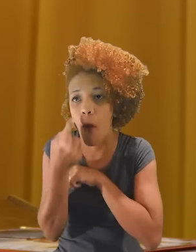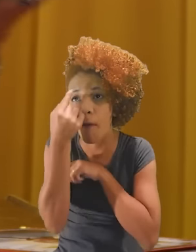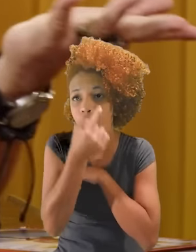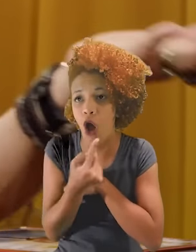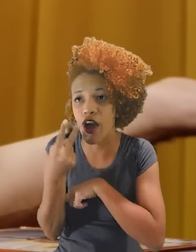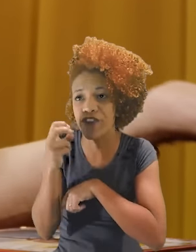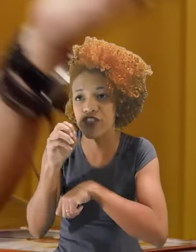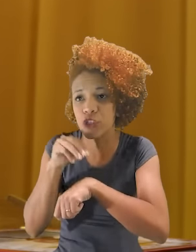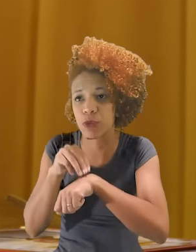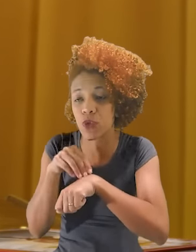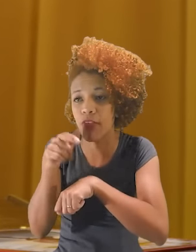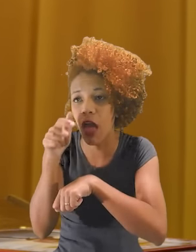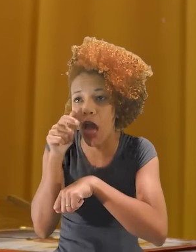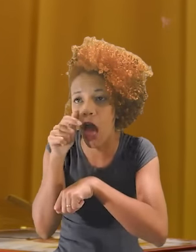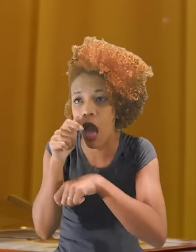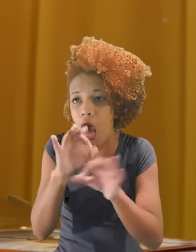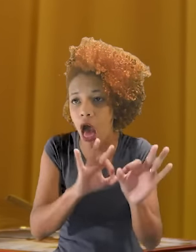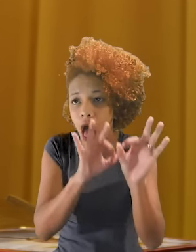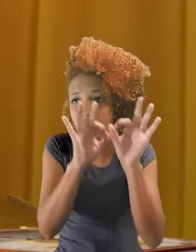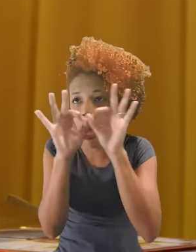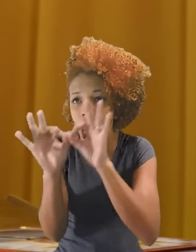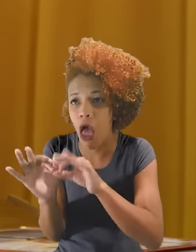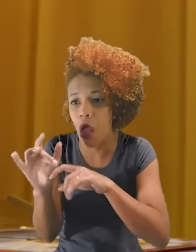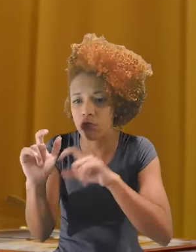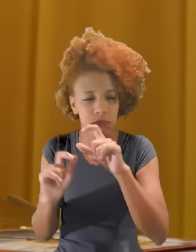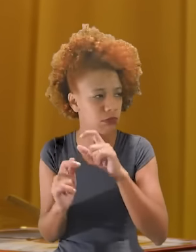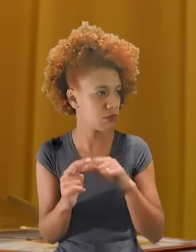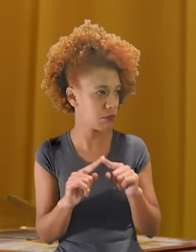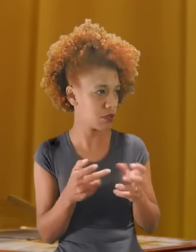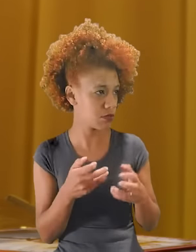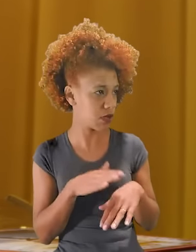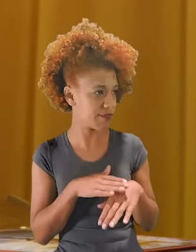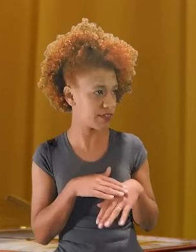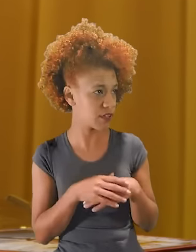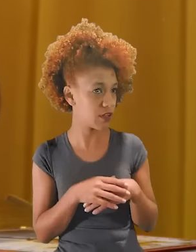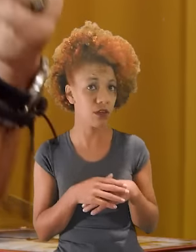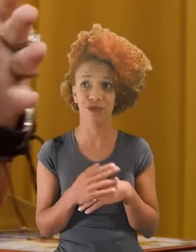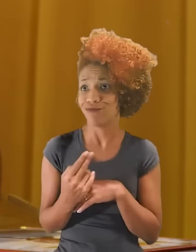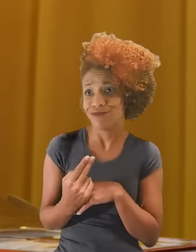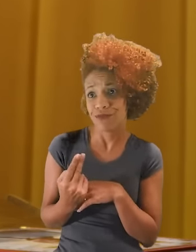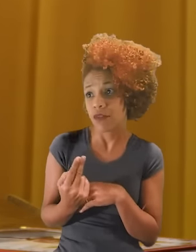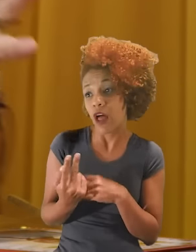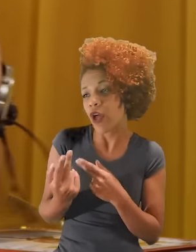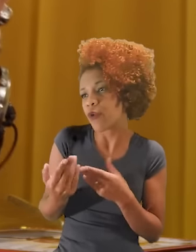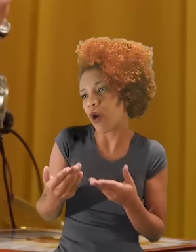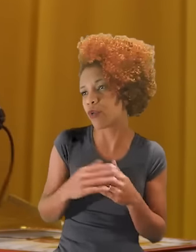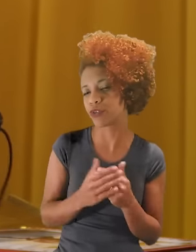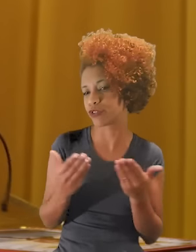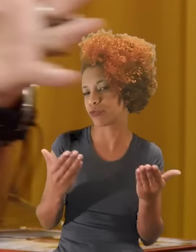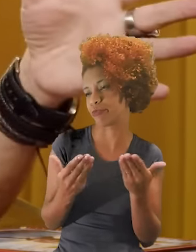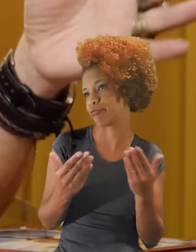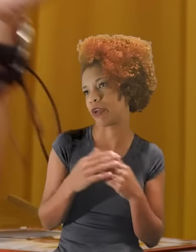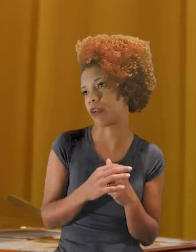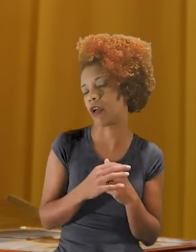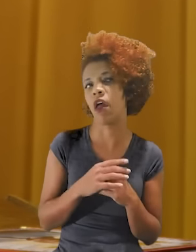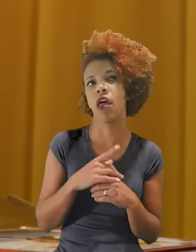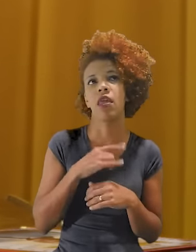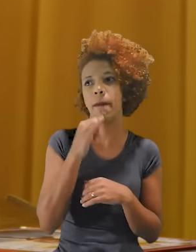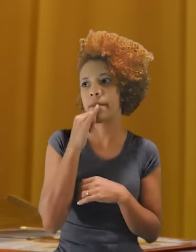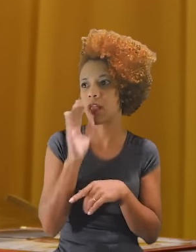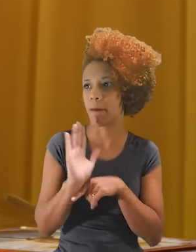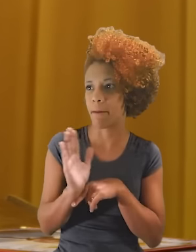cinema assistindo um desenho, cara. Isso não tem sentido. E ele assim, não, mas eu quero fazer. Não, mas não vai dar. É como hoje, né? Eu faço uma comparação. Você pega os filmes